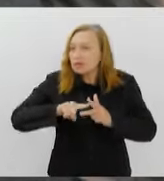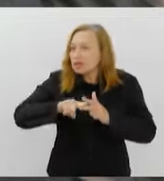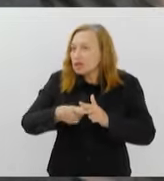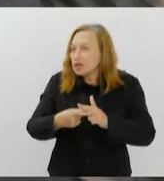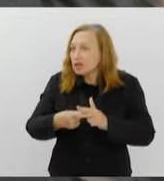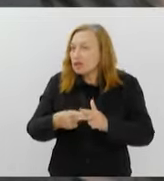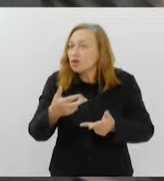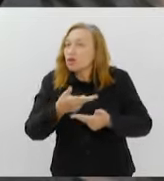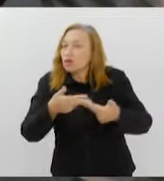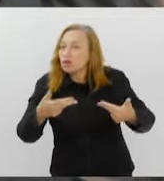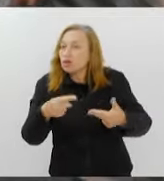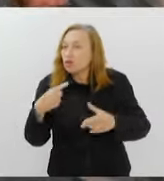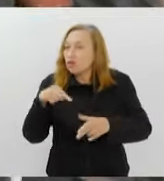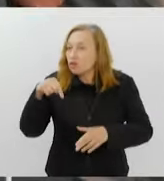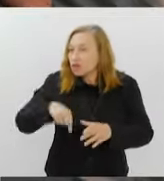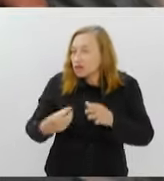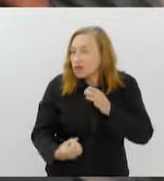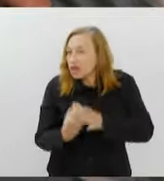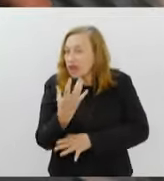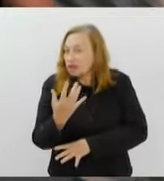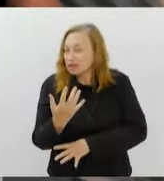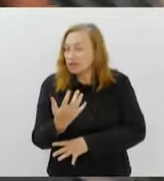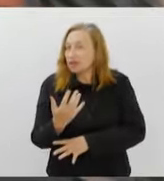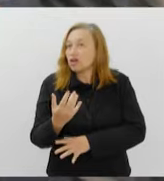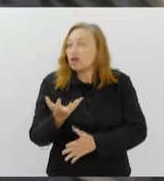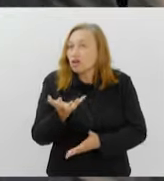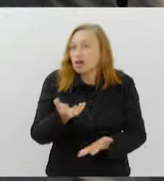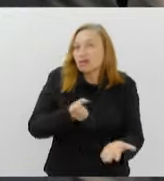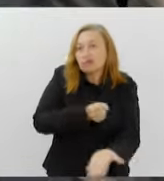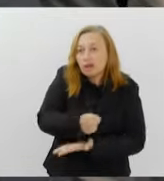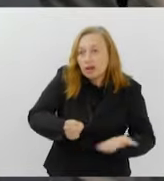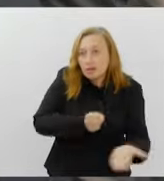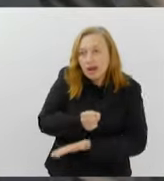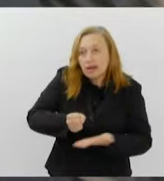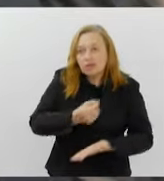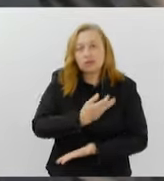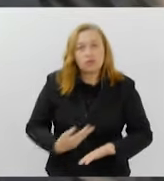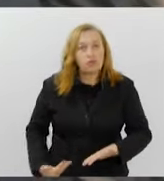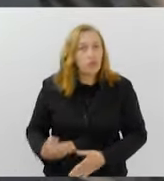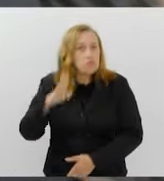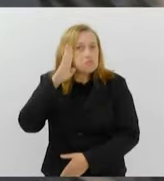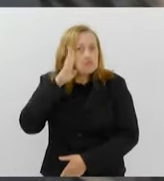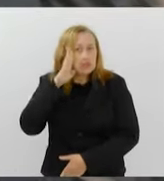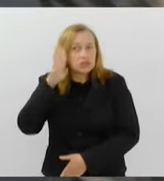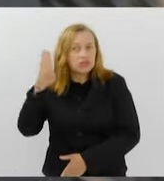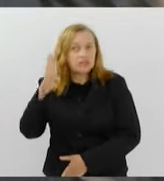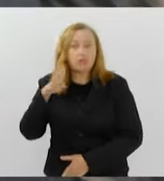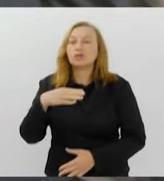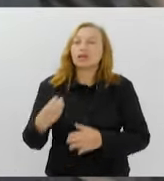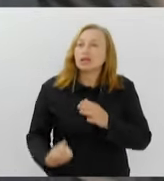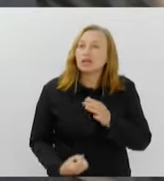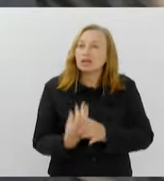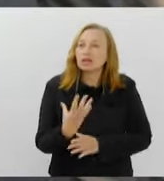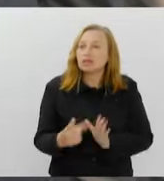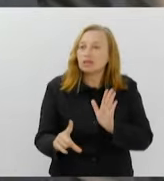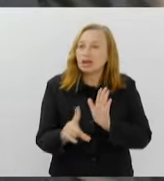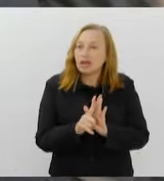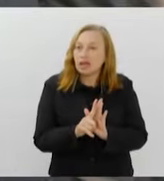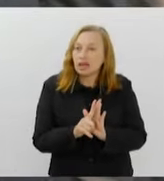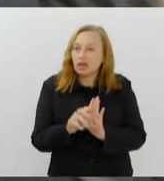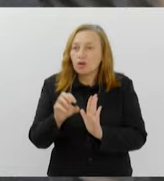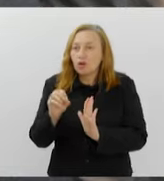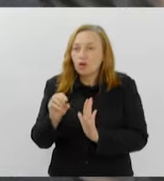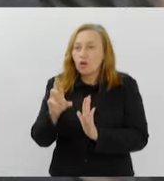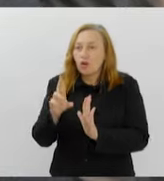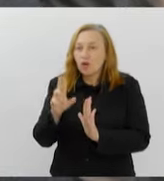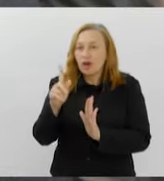aqui e eu quero me dizer que a base do Governo foi fundamental na construção da Lei Orgânica da Polícia